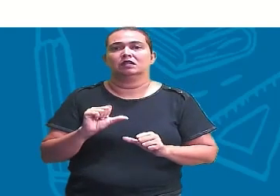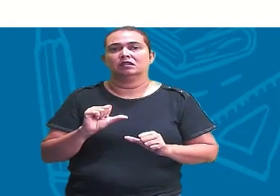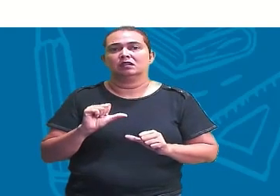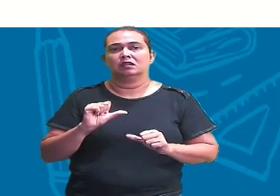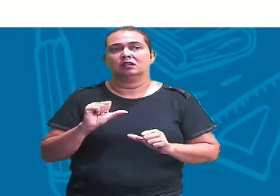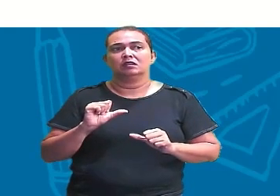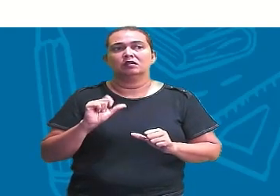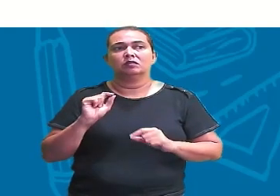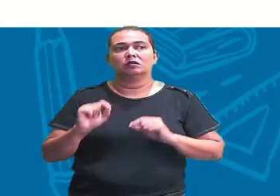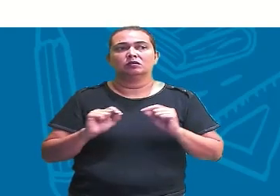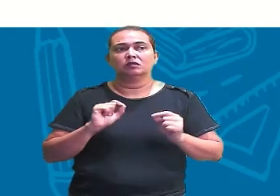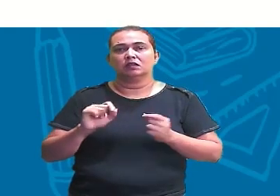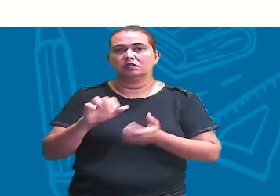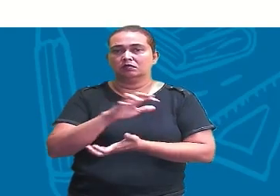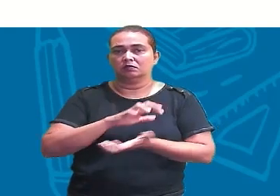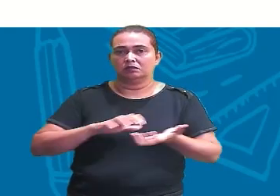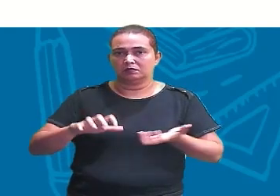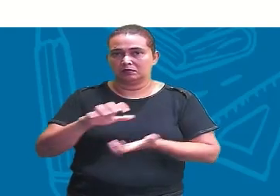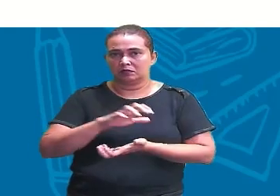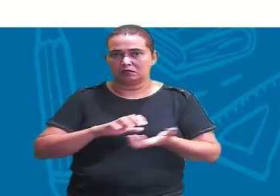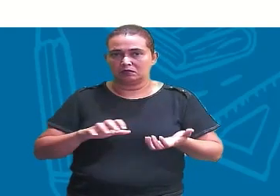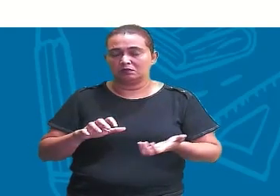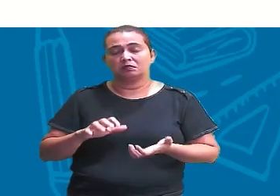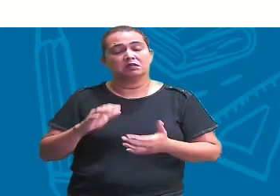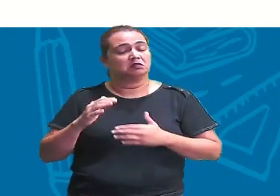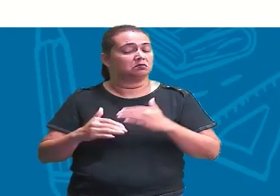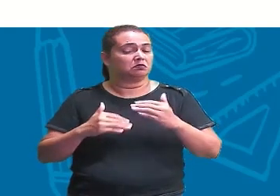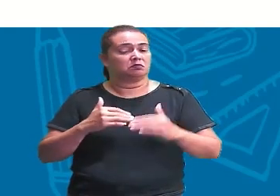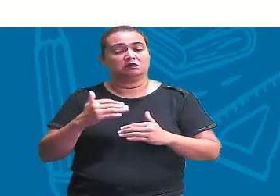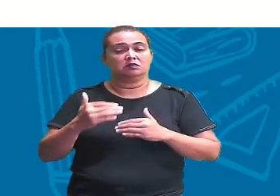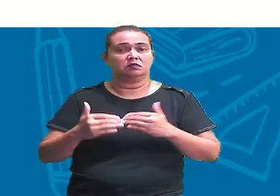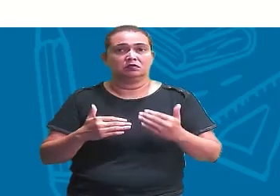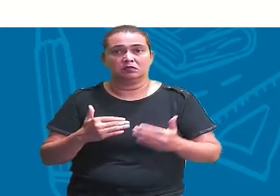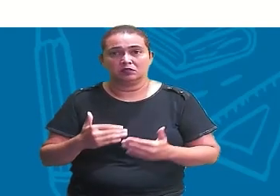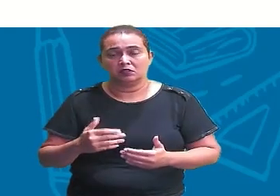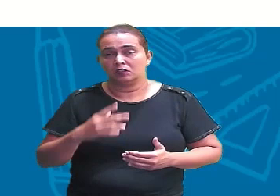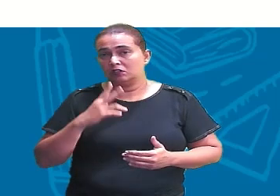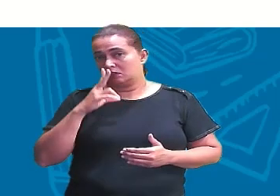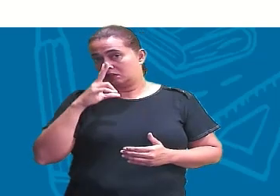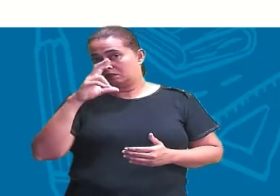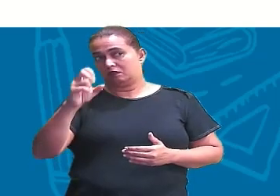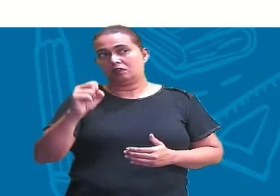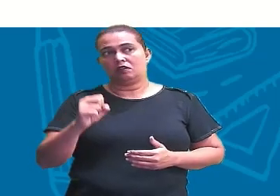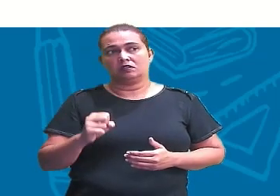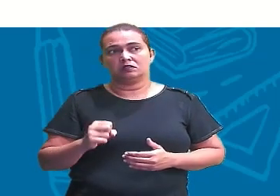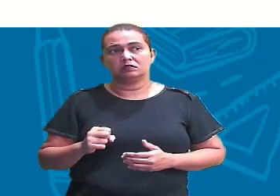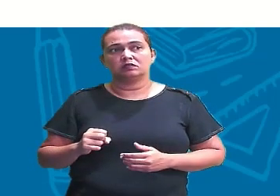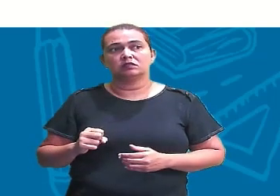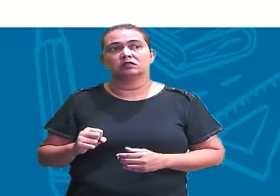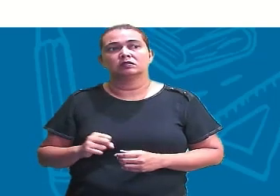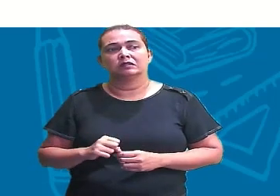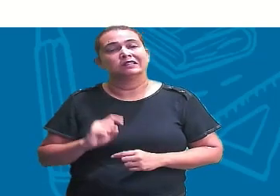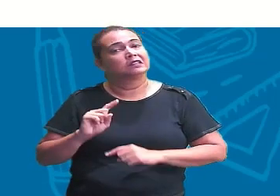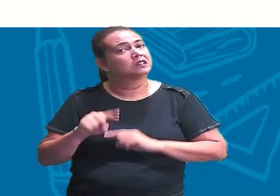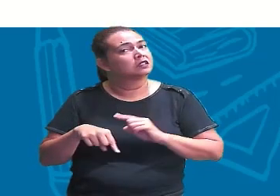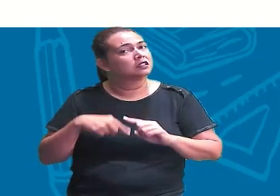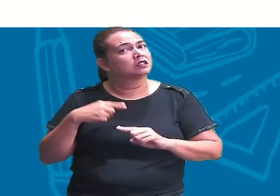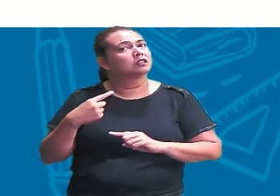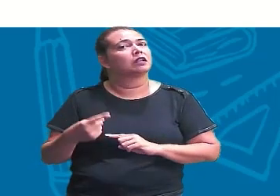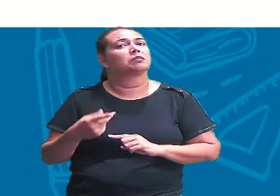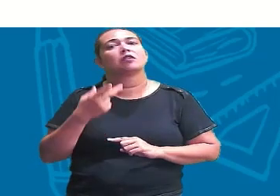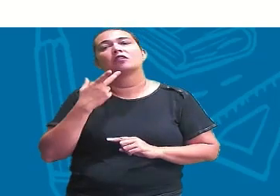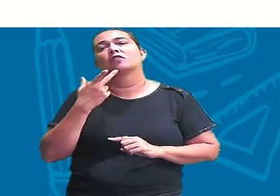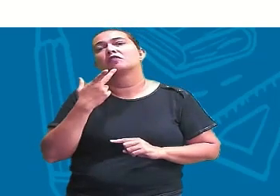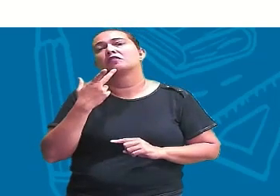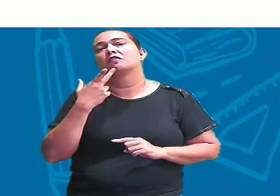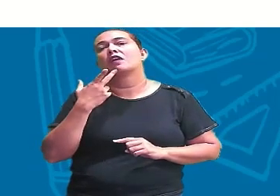ele vai se tornando mais radical com o tempo. Até que, enfim, se começa a chamar aquele momento da Revolução de